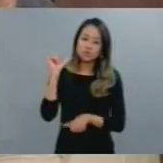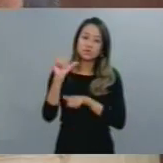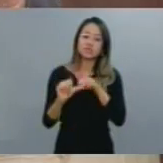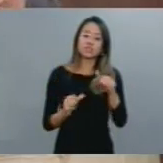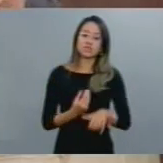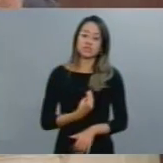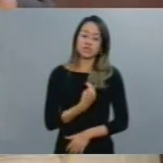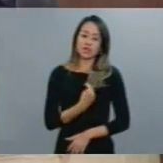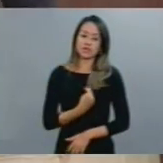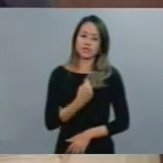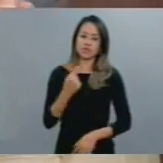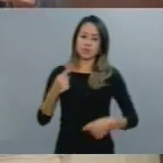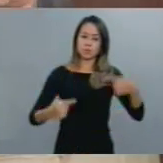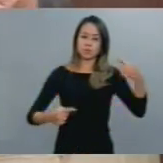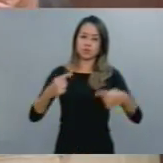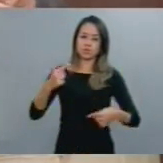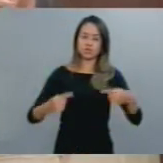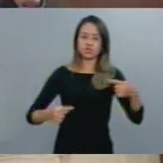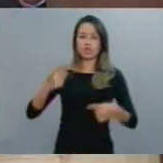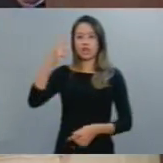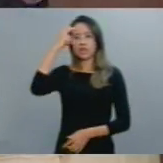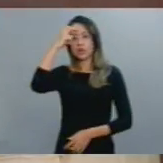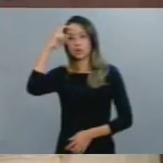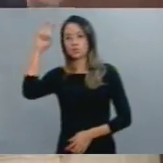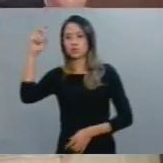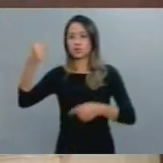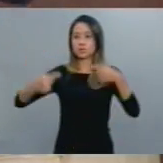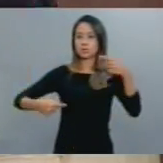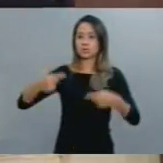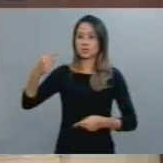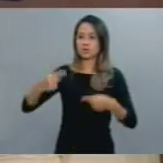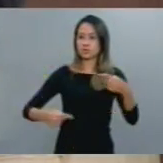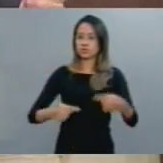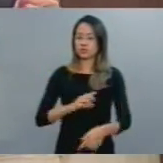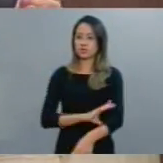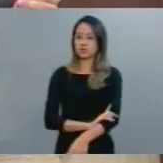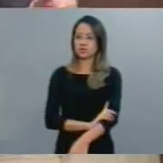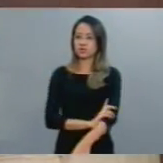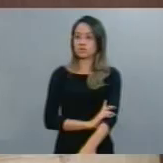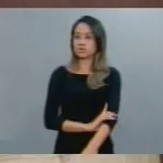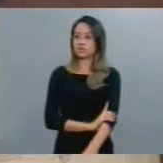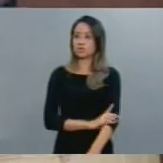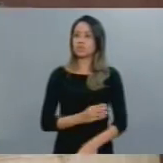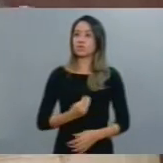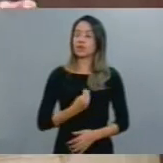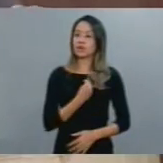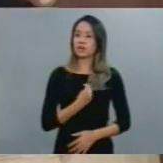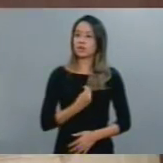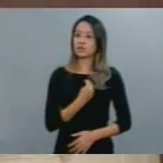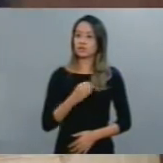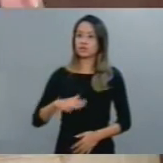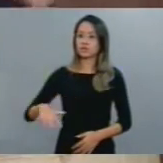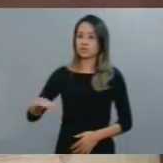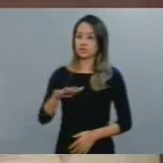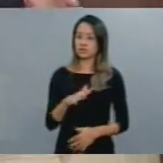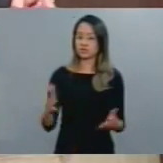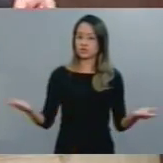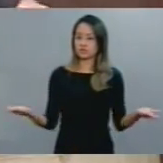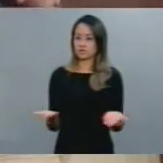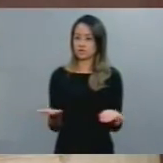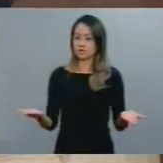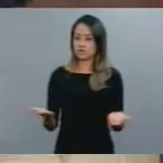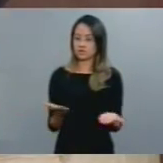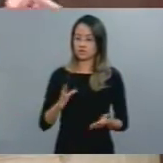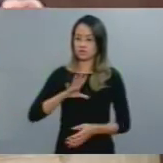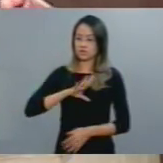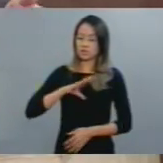na vida política do país, na cultura política do país. Muito do que está se vivendo agora é porque não tivemos coragem e